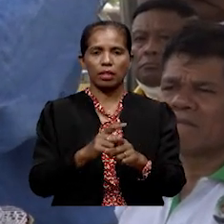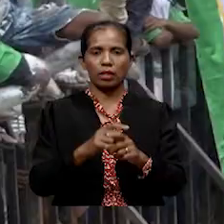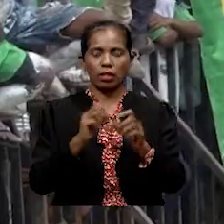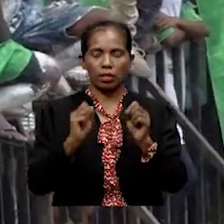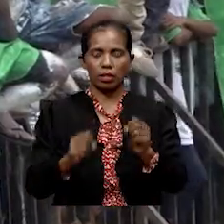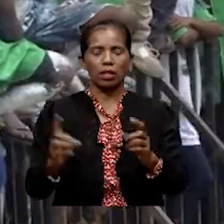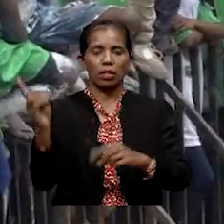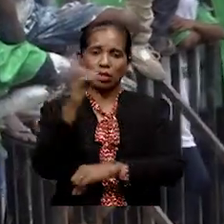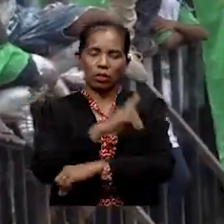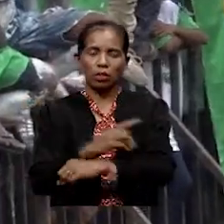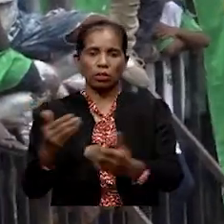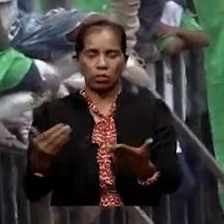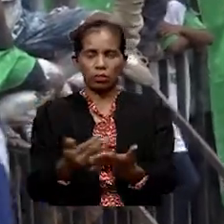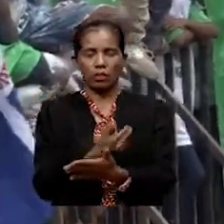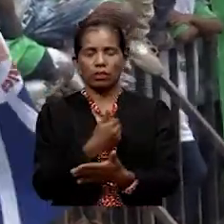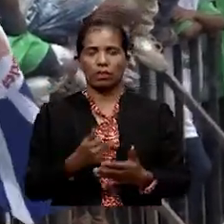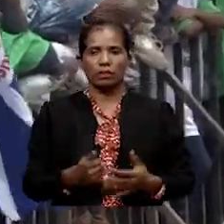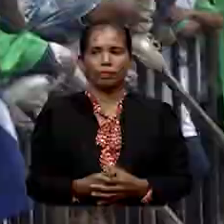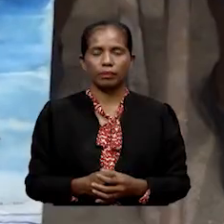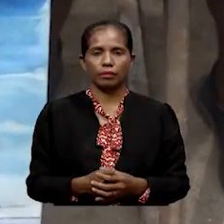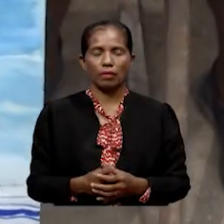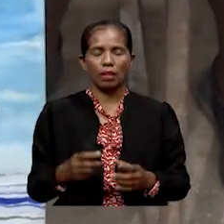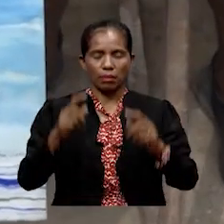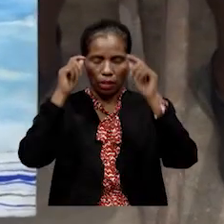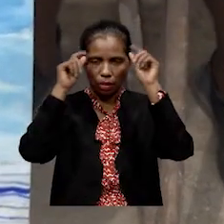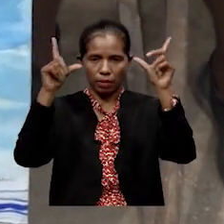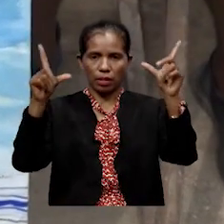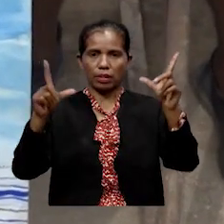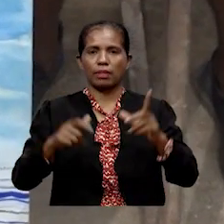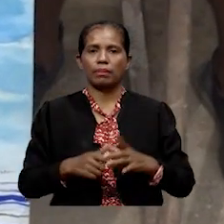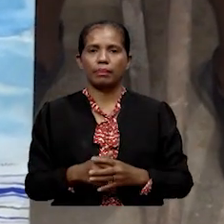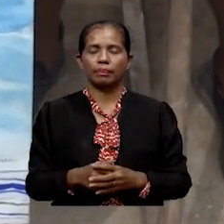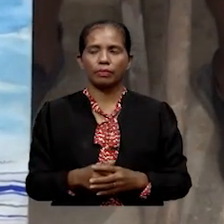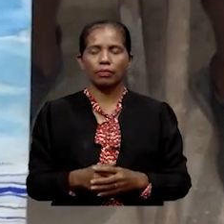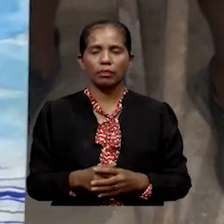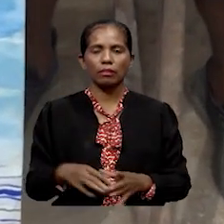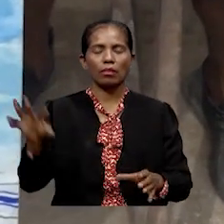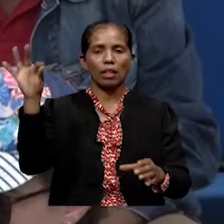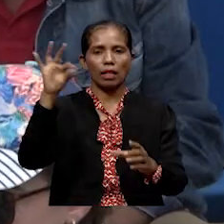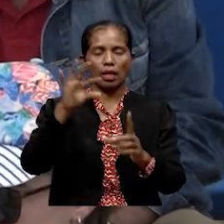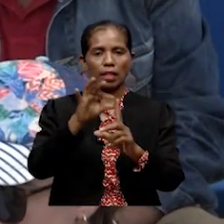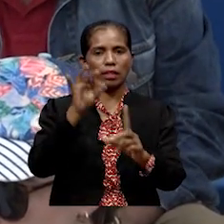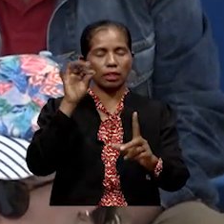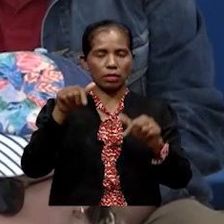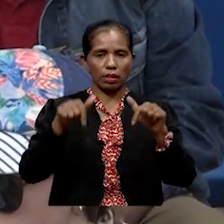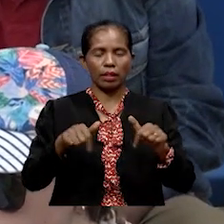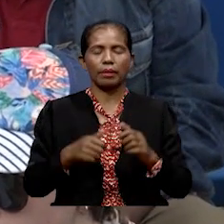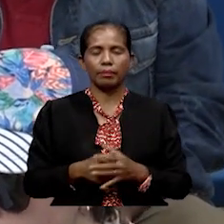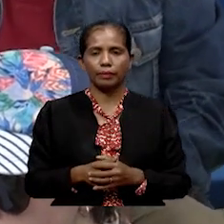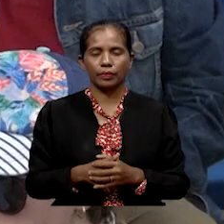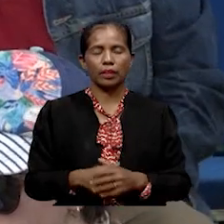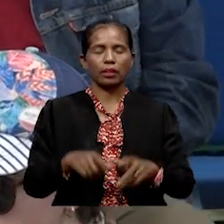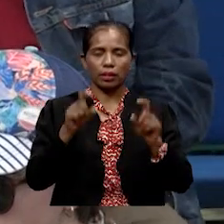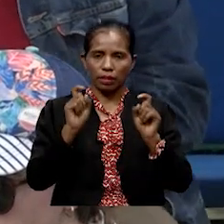dia lorong fong ida la Timor Leste e di san idane